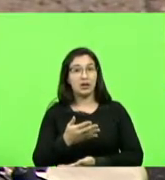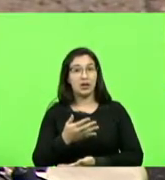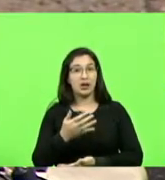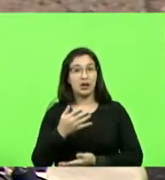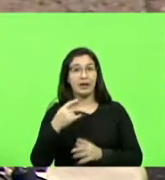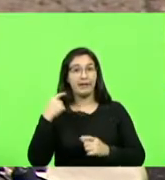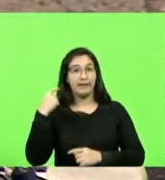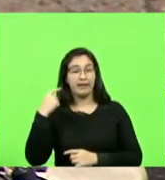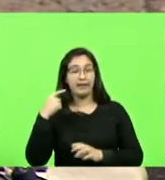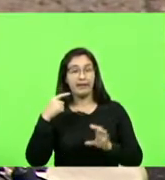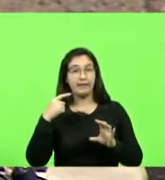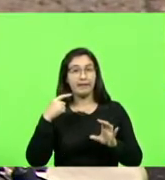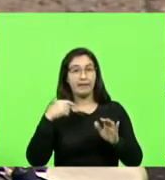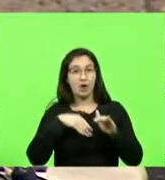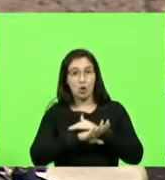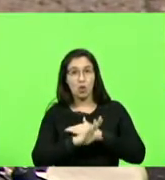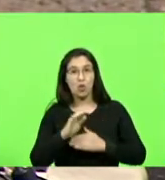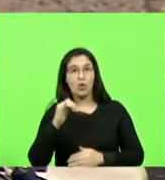ligações.